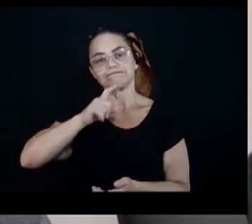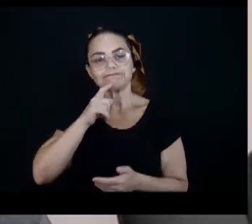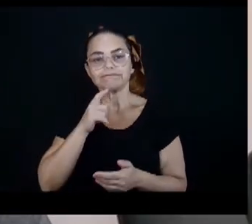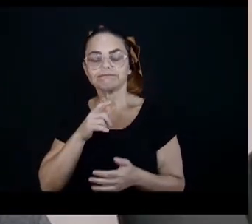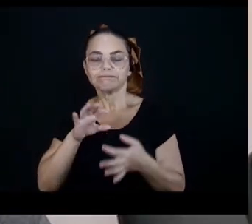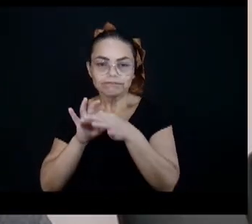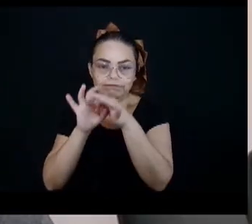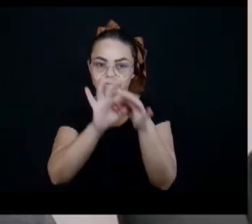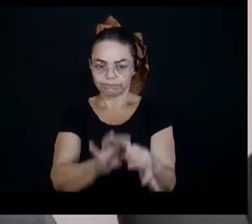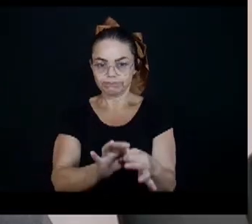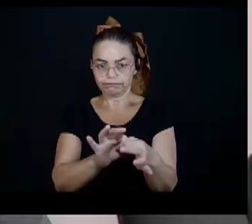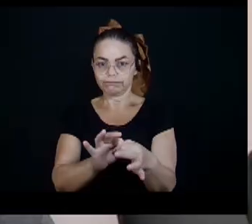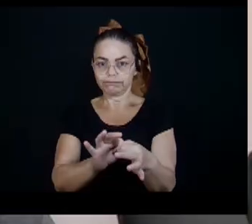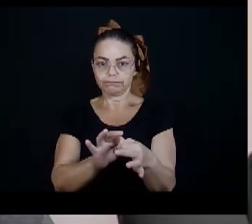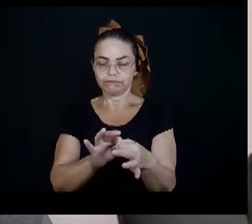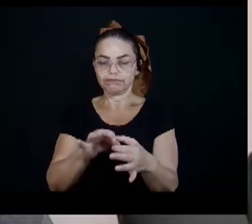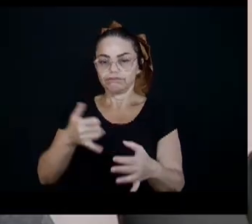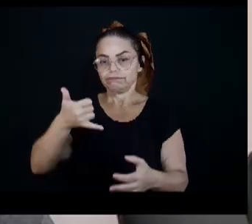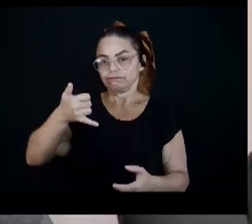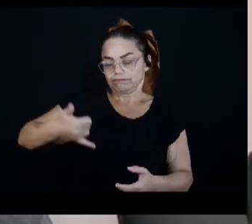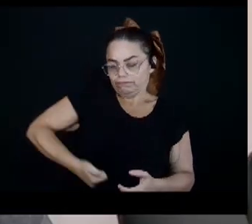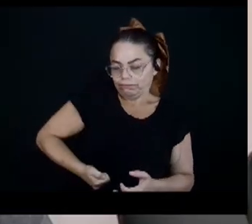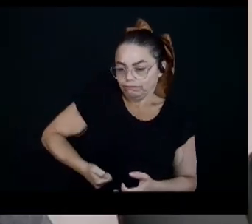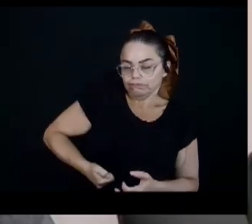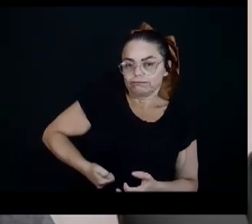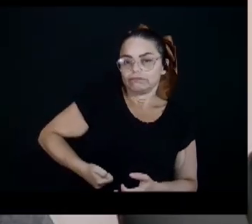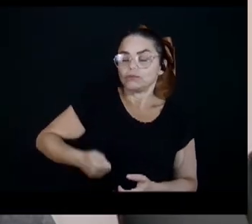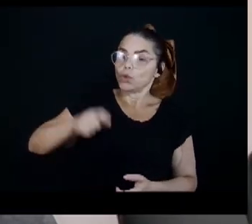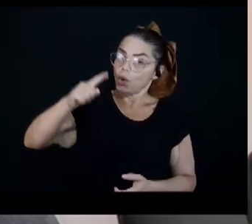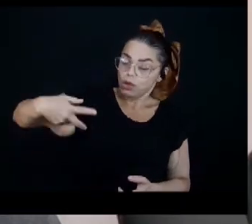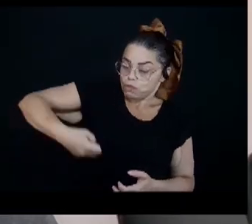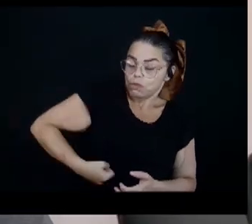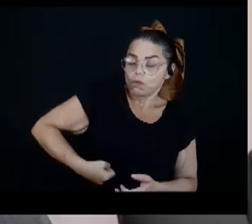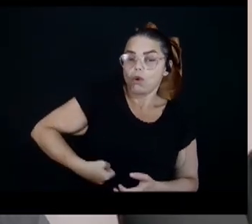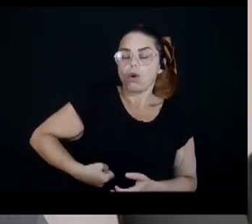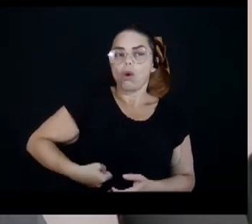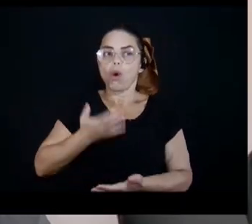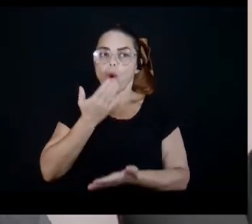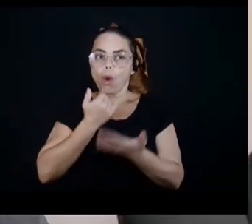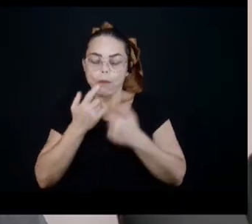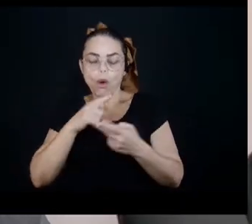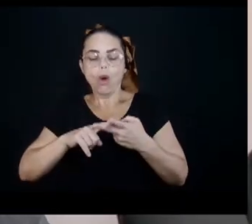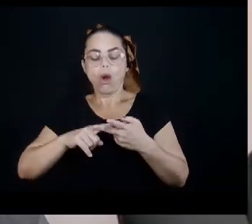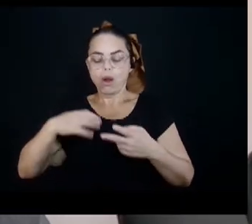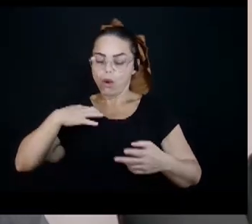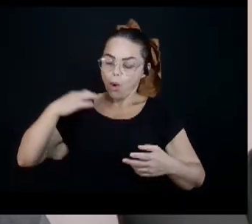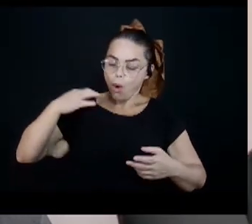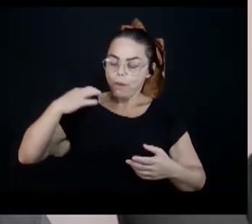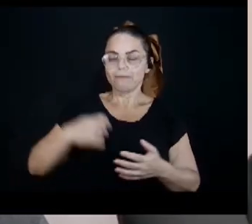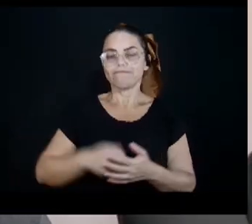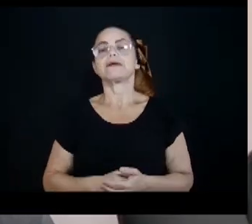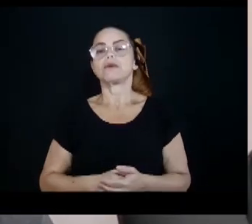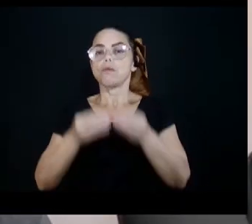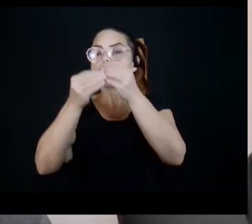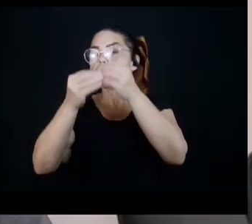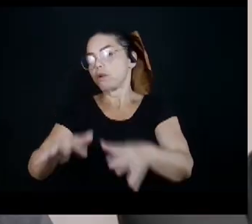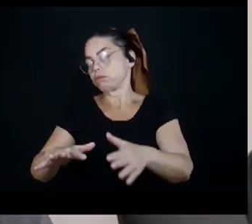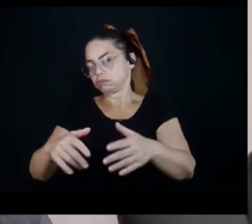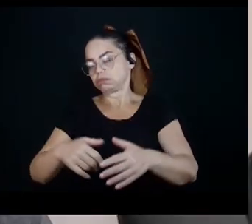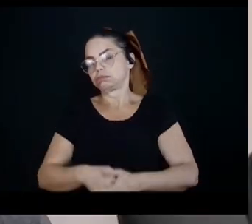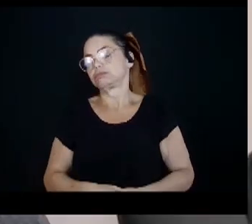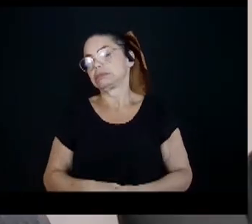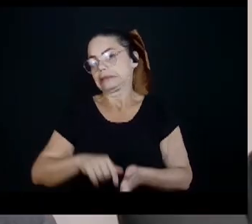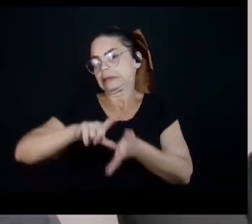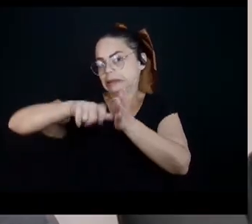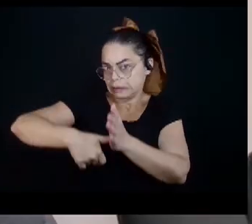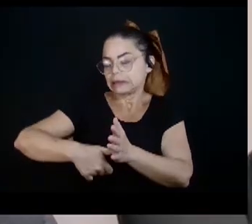caneta emagrecedora ao consumo de alimentos e roupas, ele sairá atrasado diante daqueles que conseguiram ver